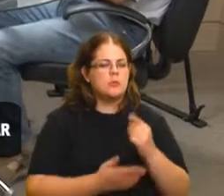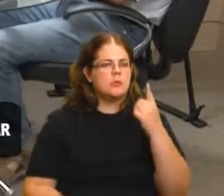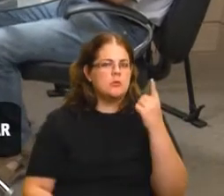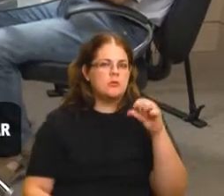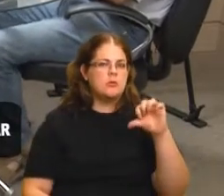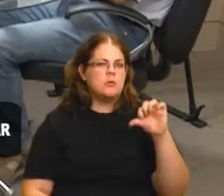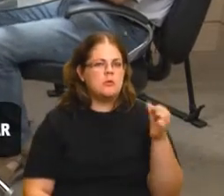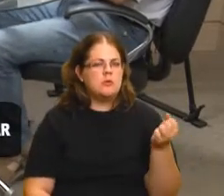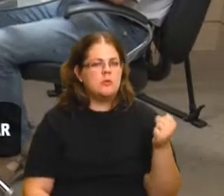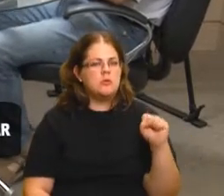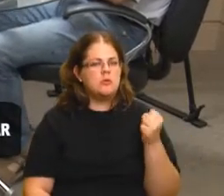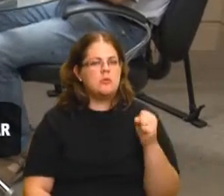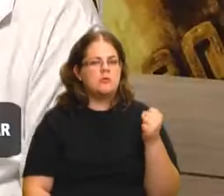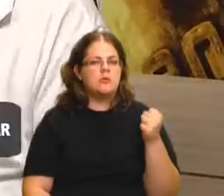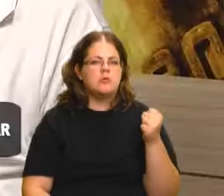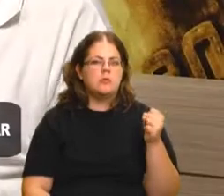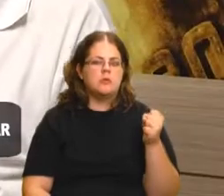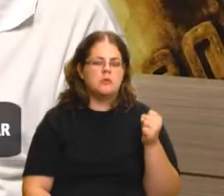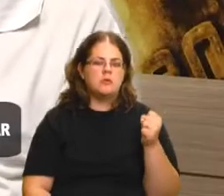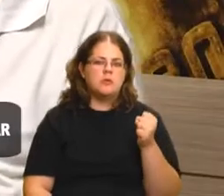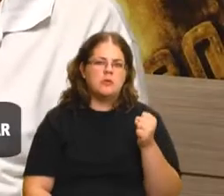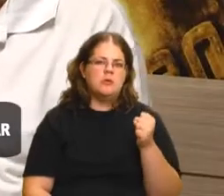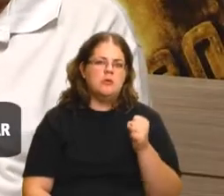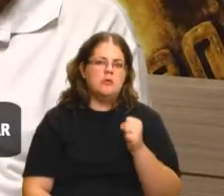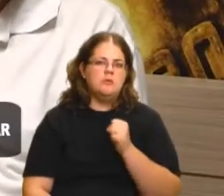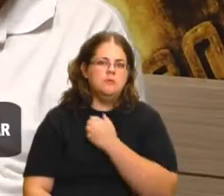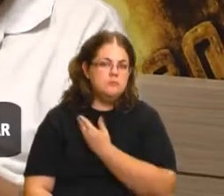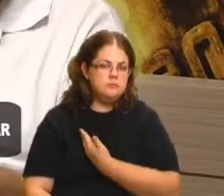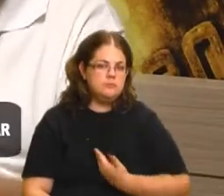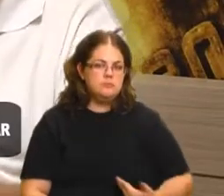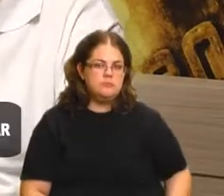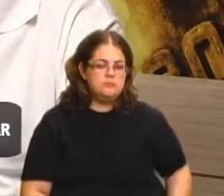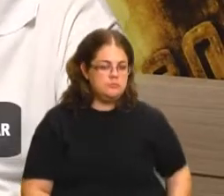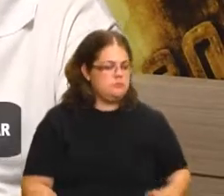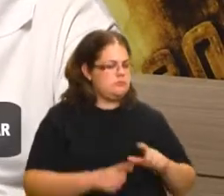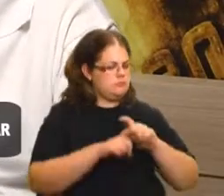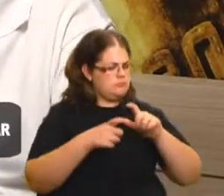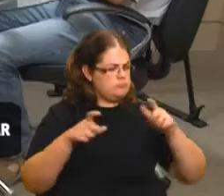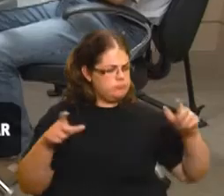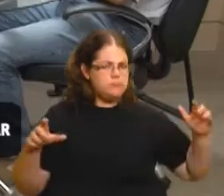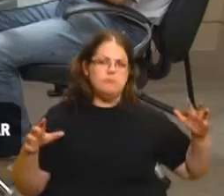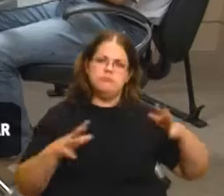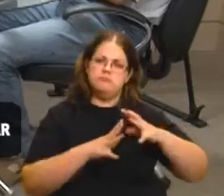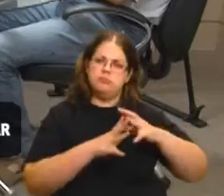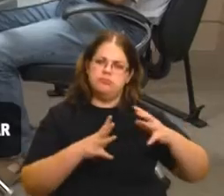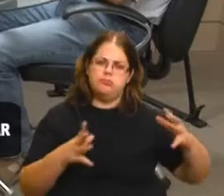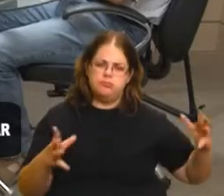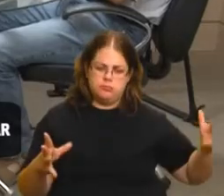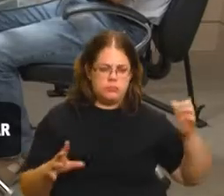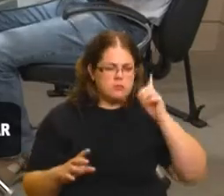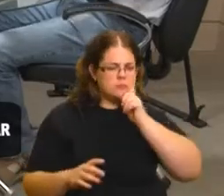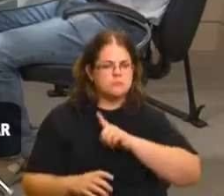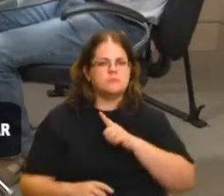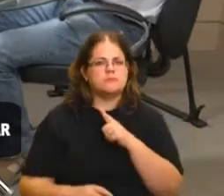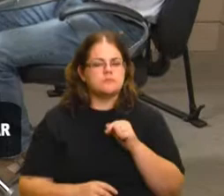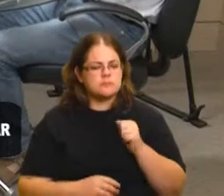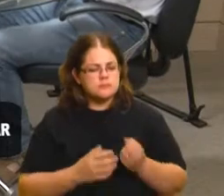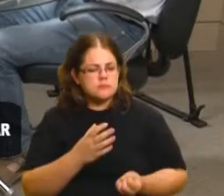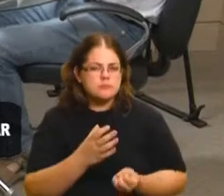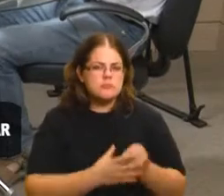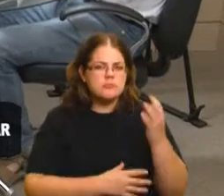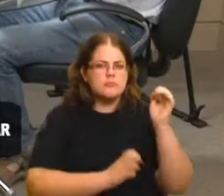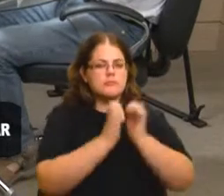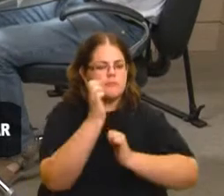68, de 68, o Estado vai crescer muito. Já tinha crescimento anterior. Aí que vem